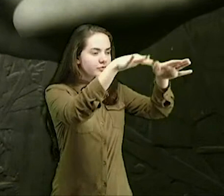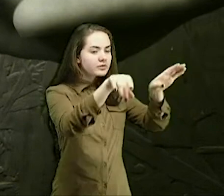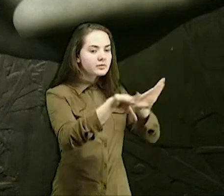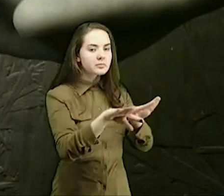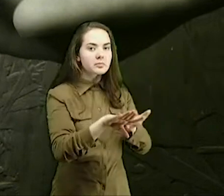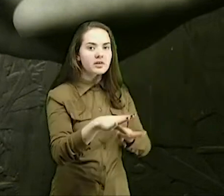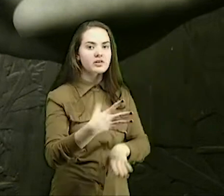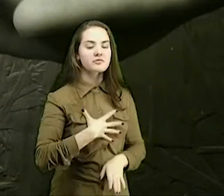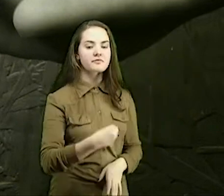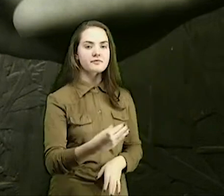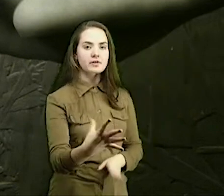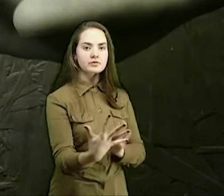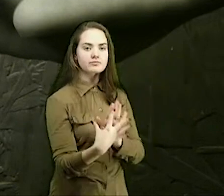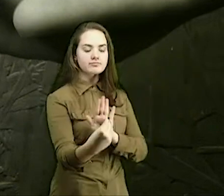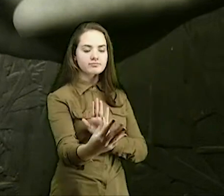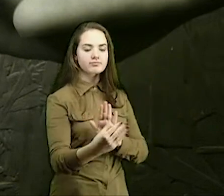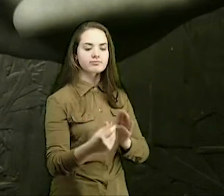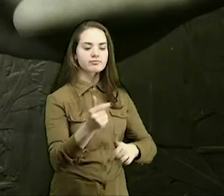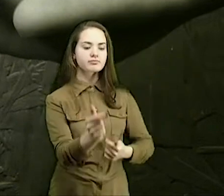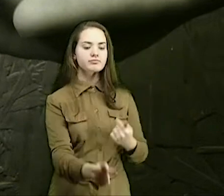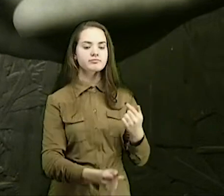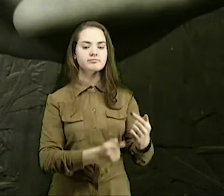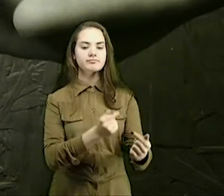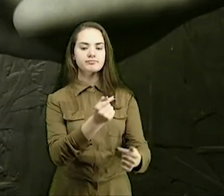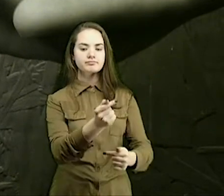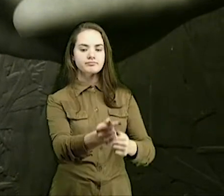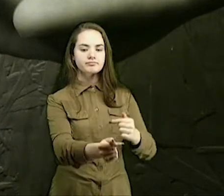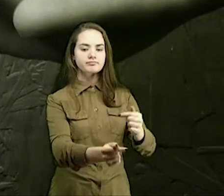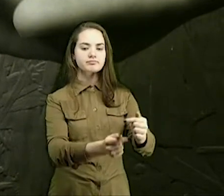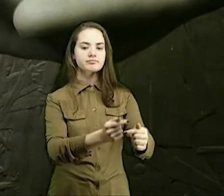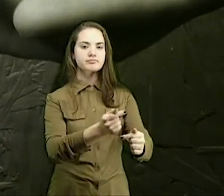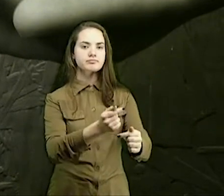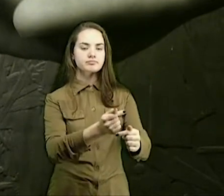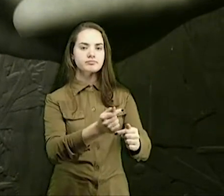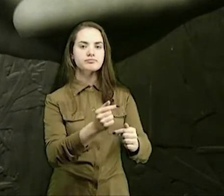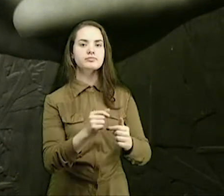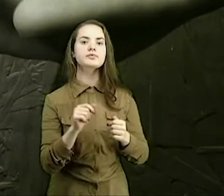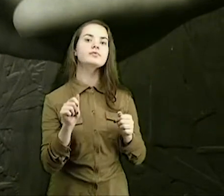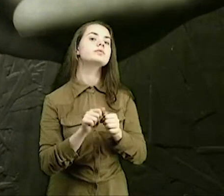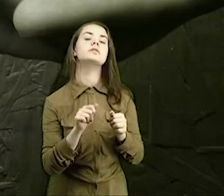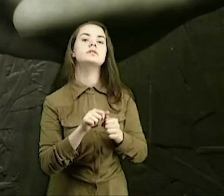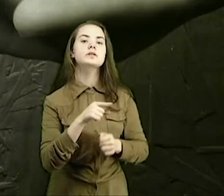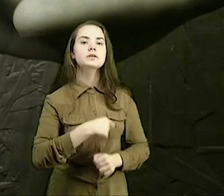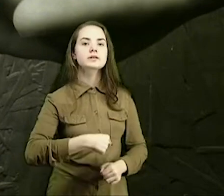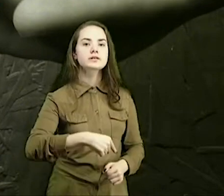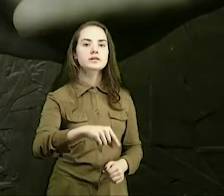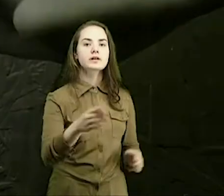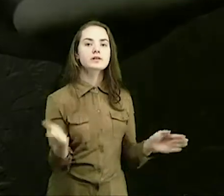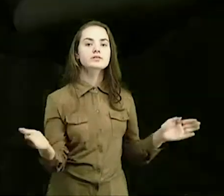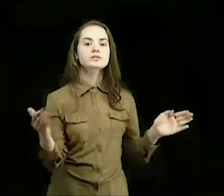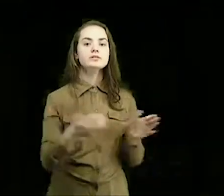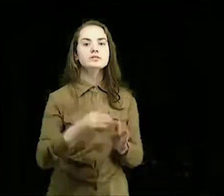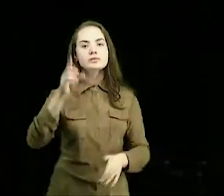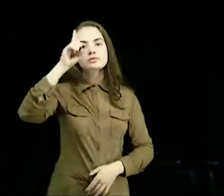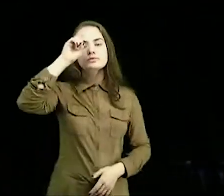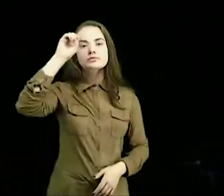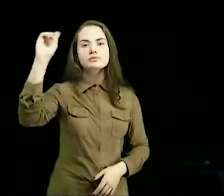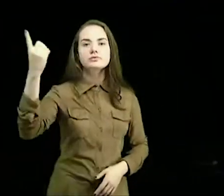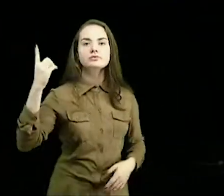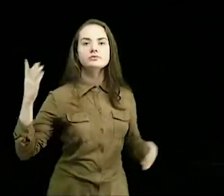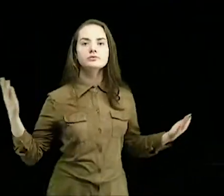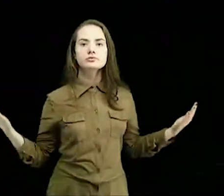e os filhos de seus filhos, como fizeram seus pais, assim fizeram eles até o dia de hoje.